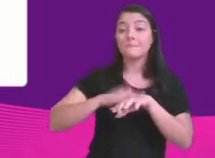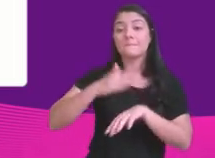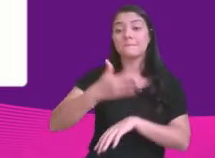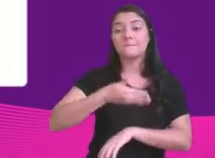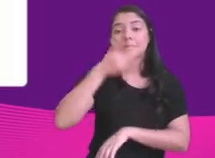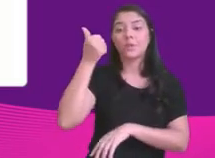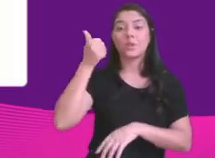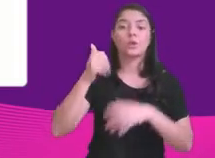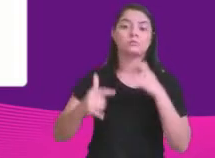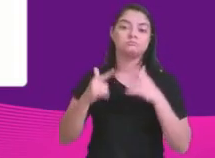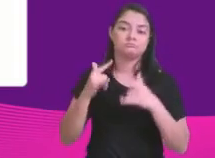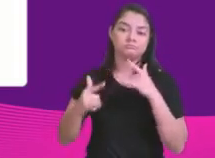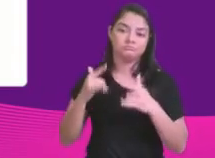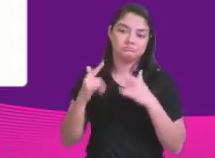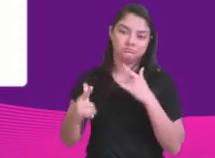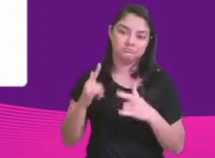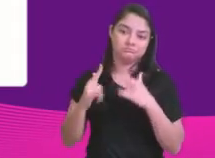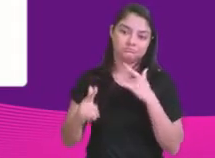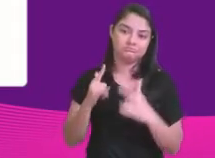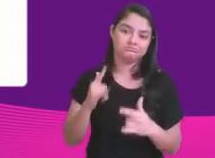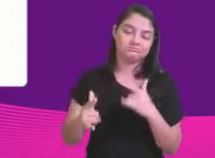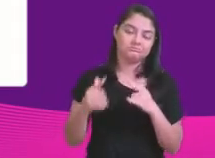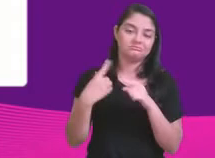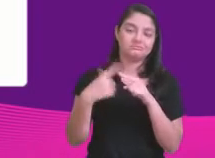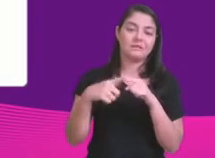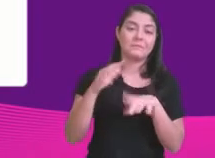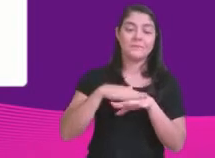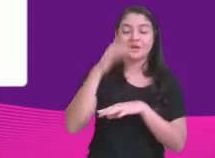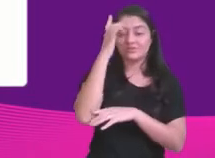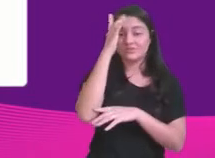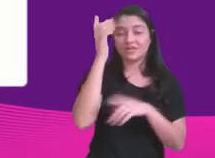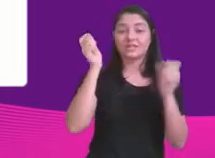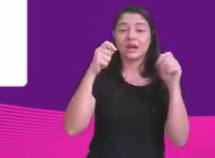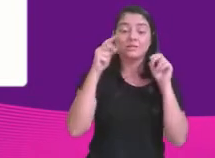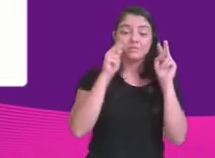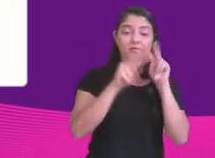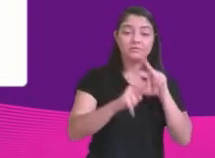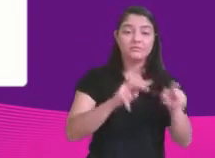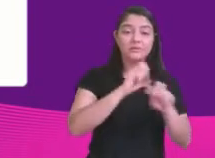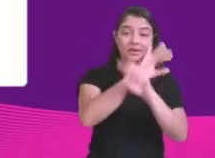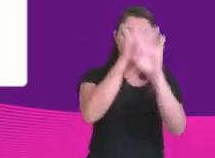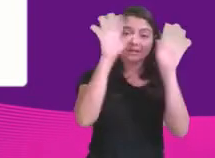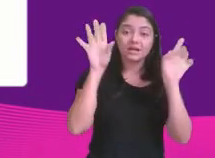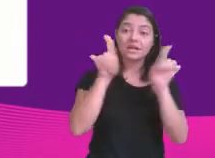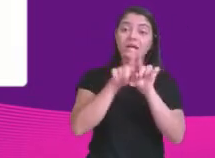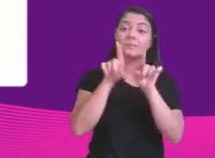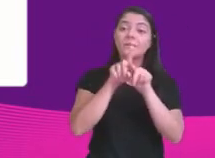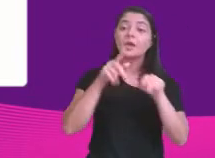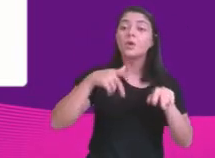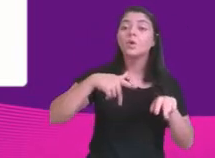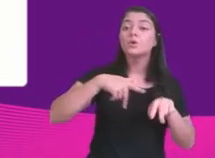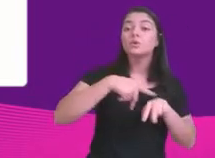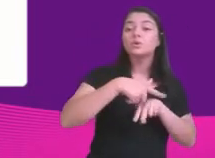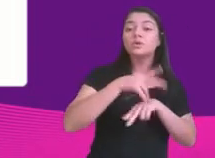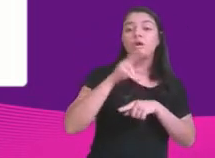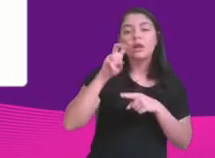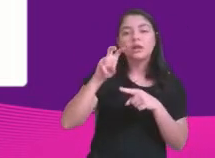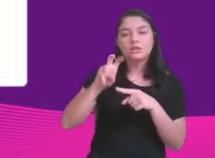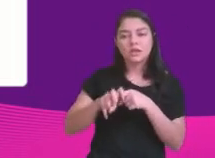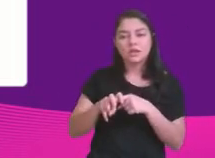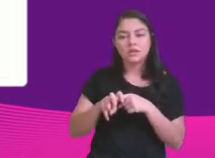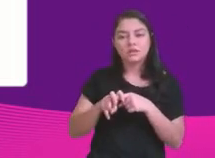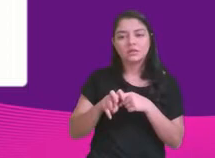desta diferença, porque, obviamente, quando um cirurgião senta num console, é a mesma